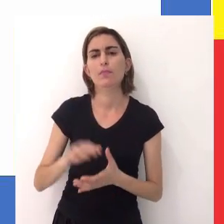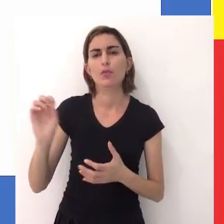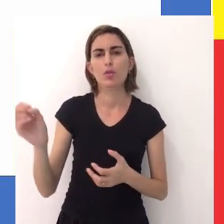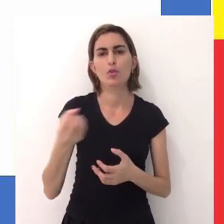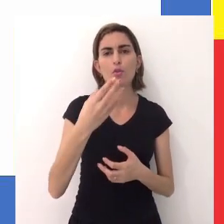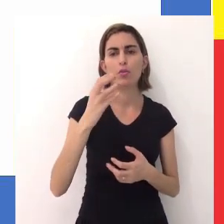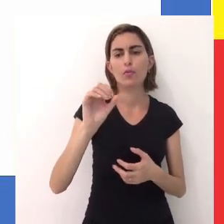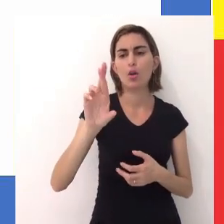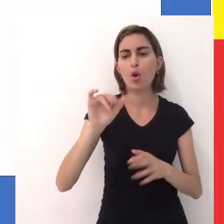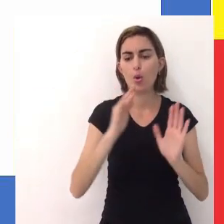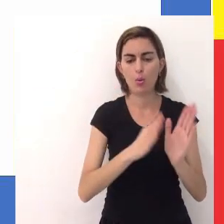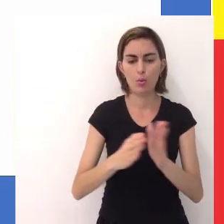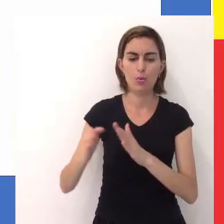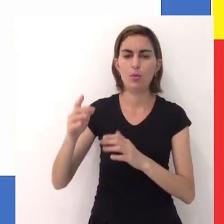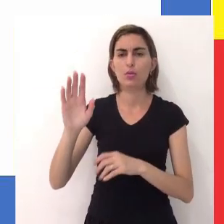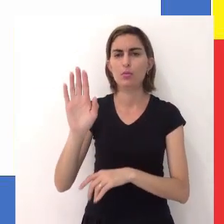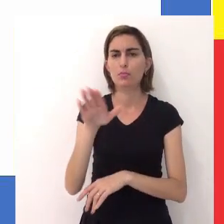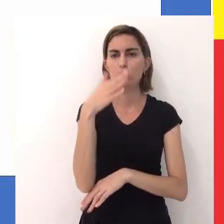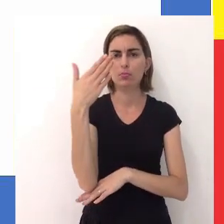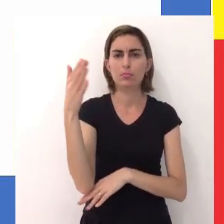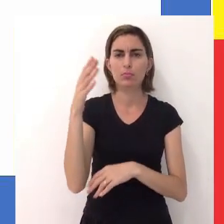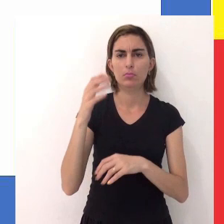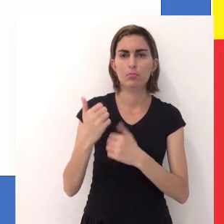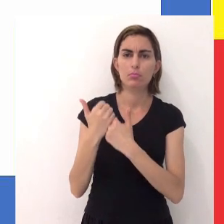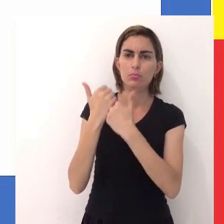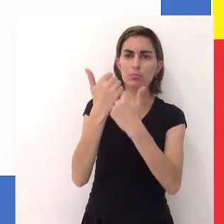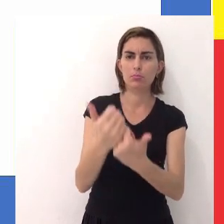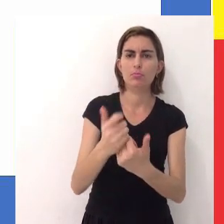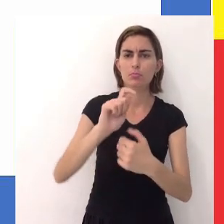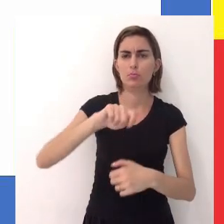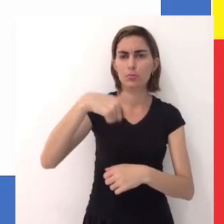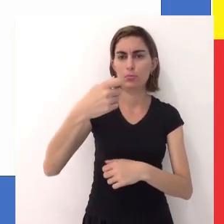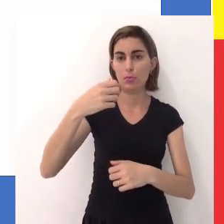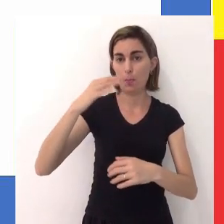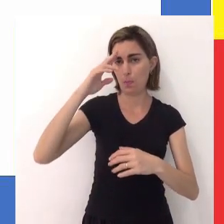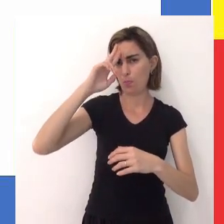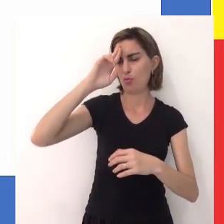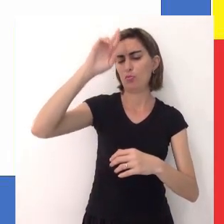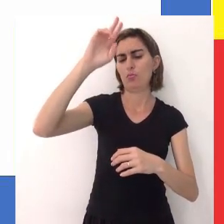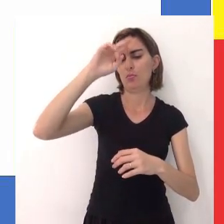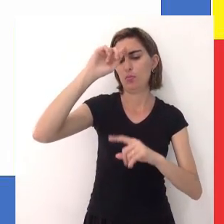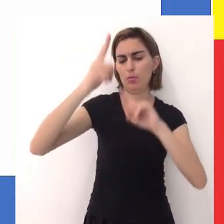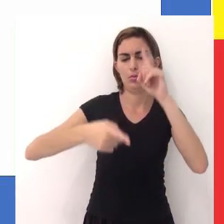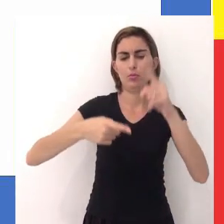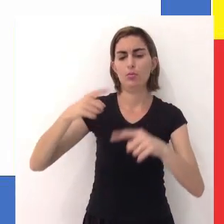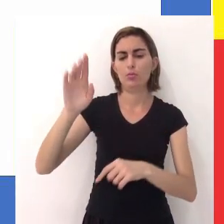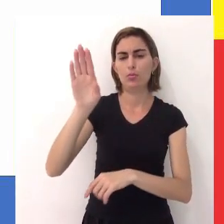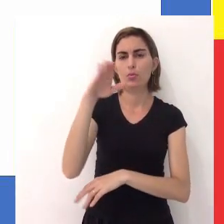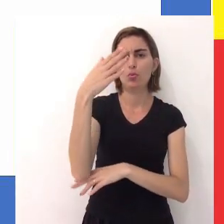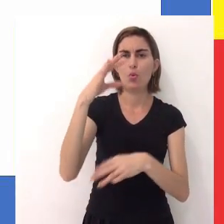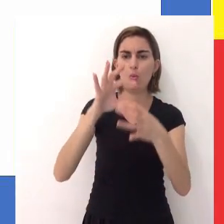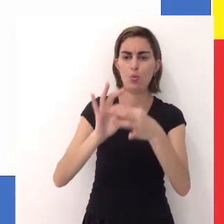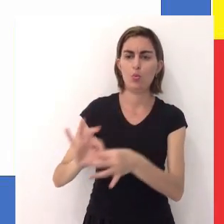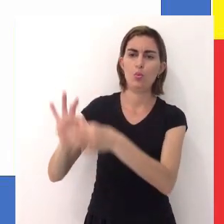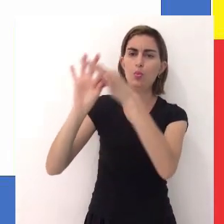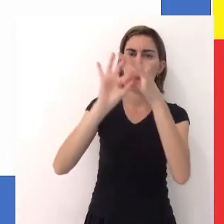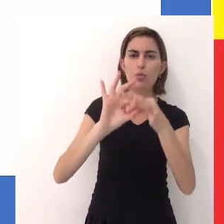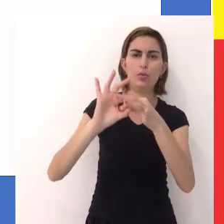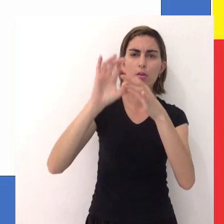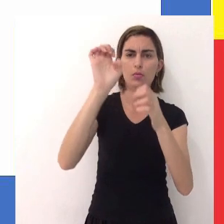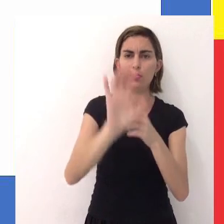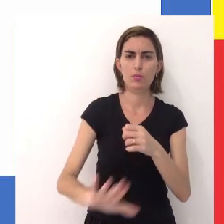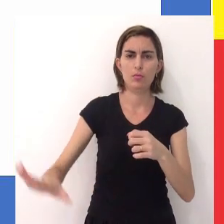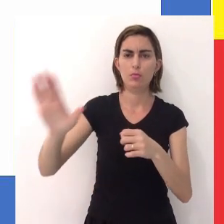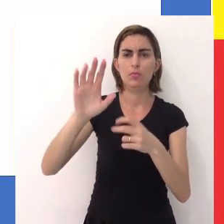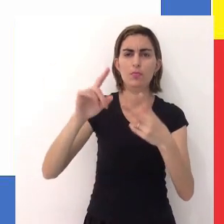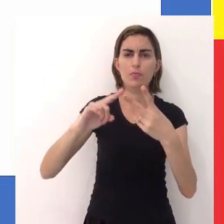aí, né, as bandeiras que representam um símbolo de poder, como, por exemplo, aí a bandeira da União Europeia, a gente vai ter a